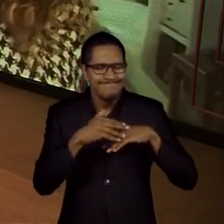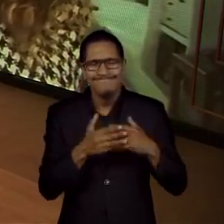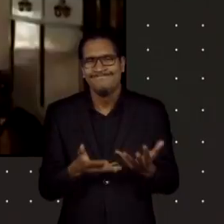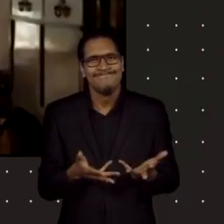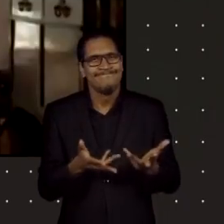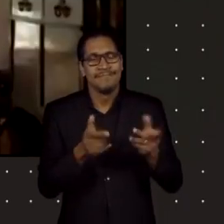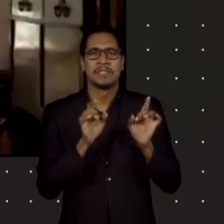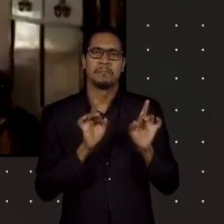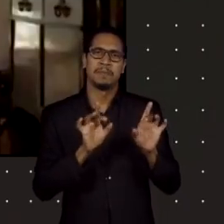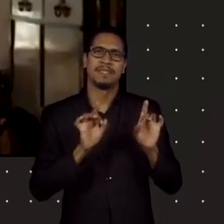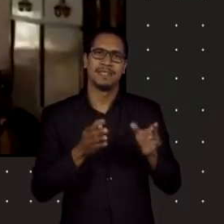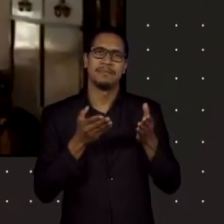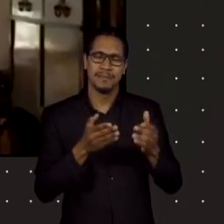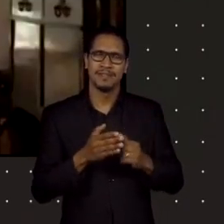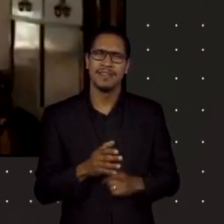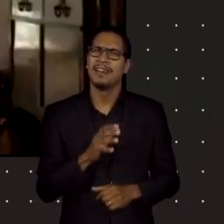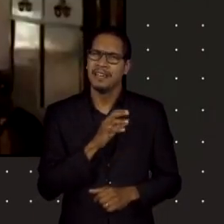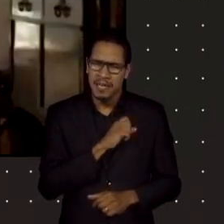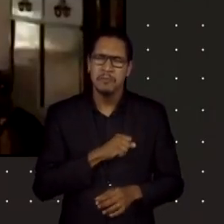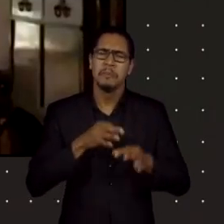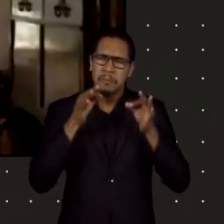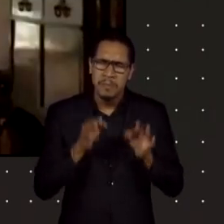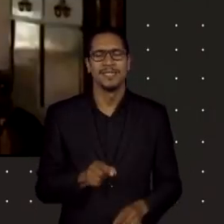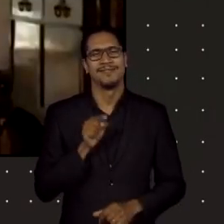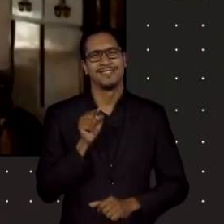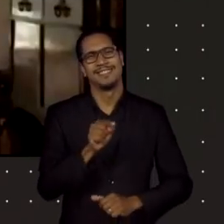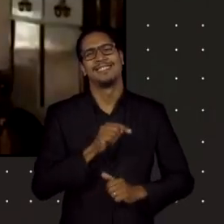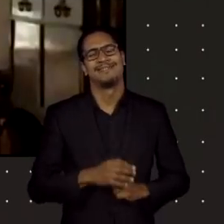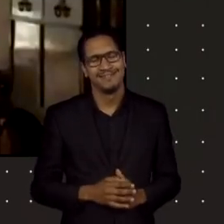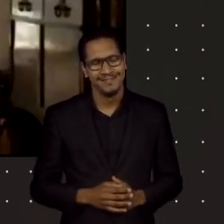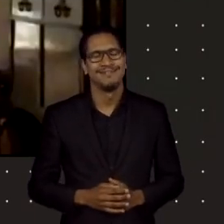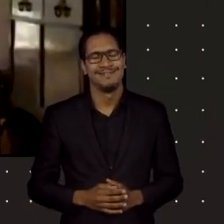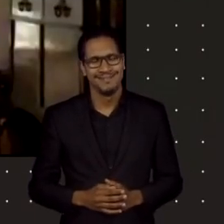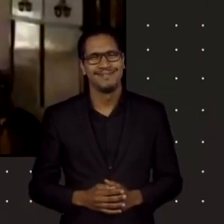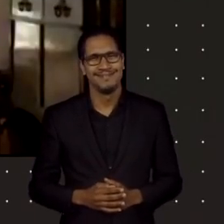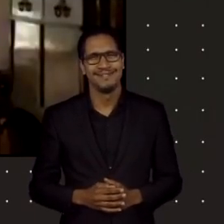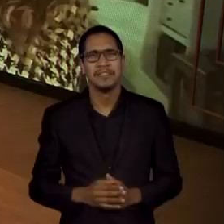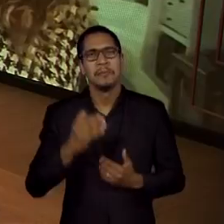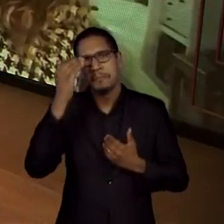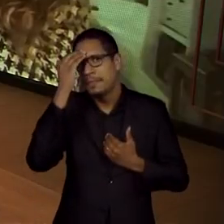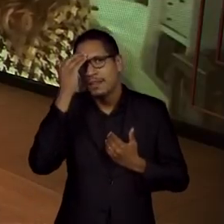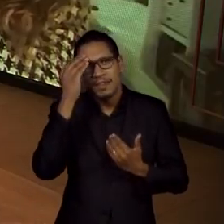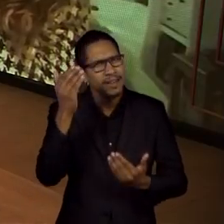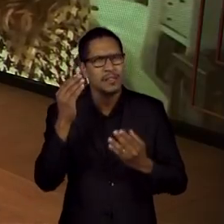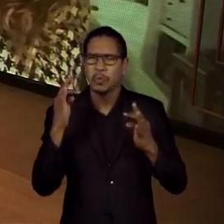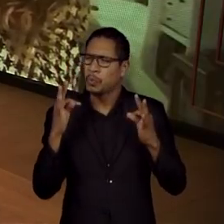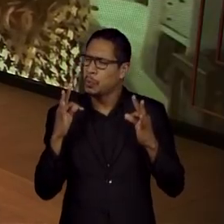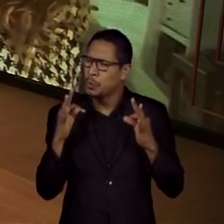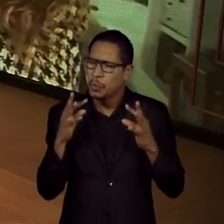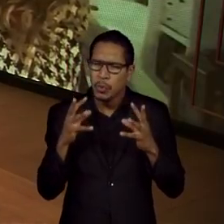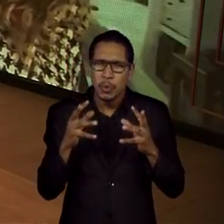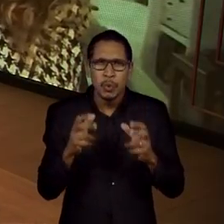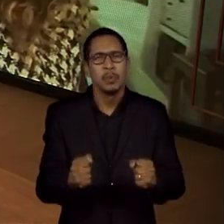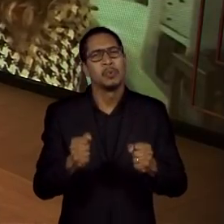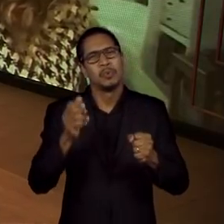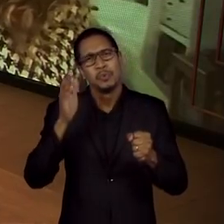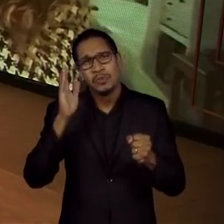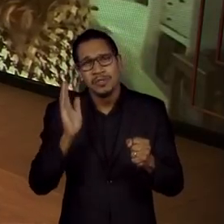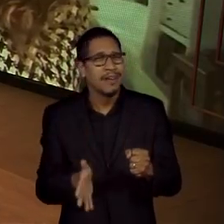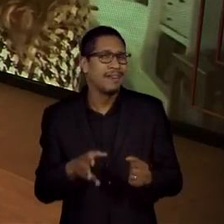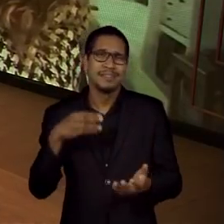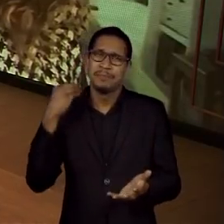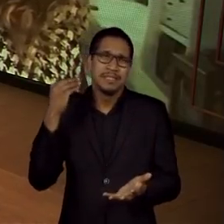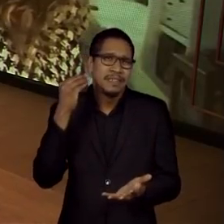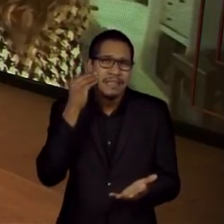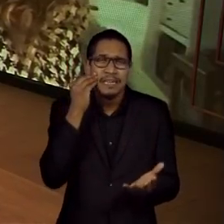muito especial. Te amo muito, muito, muito, Newton. Muito obrigada por tudo, toda a sua